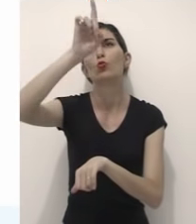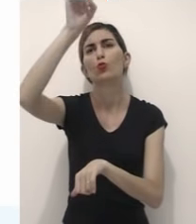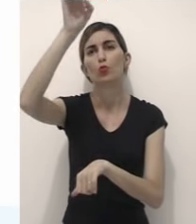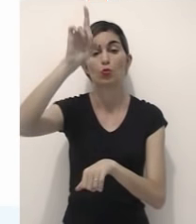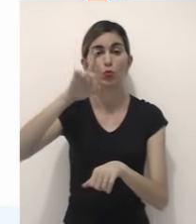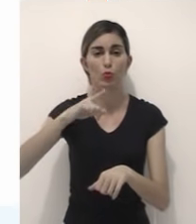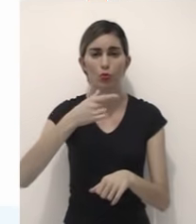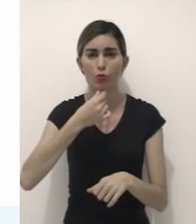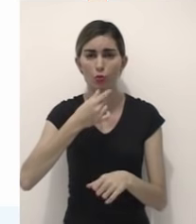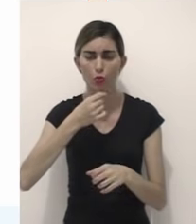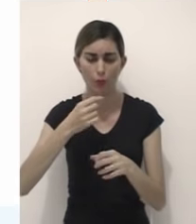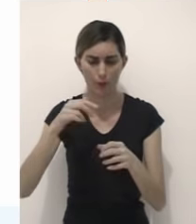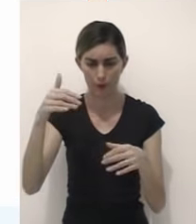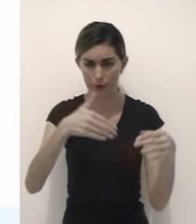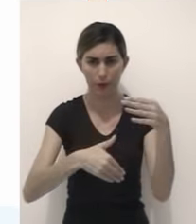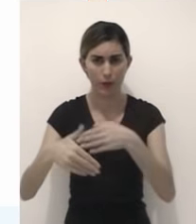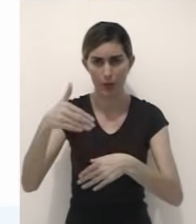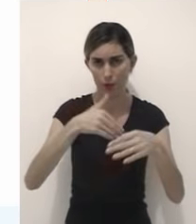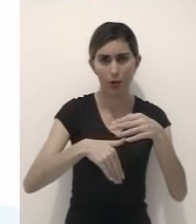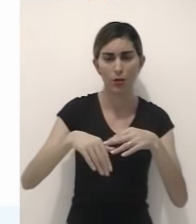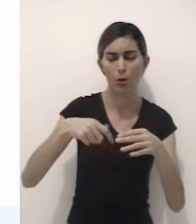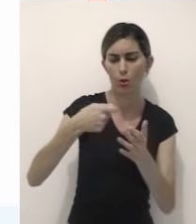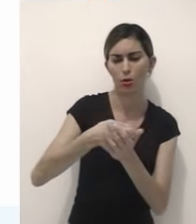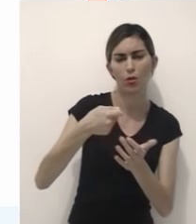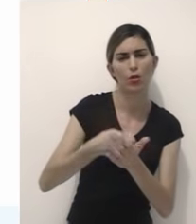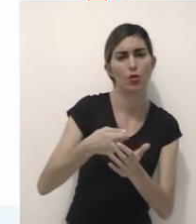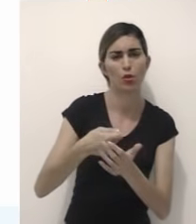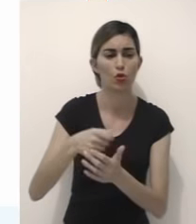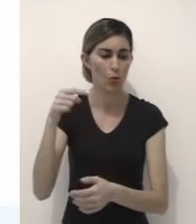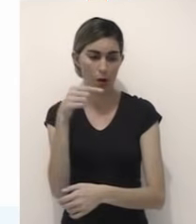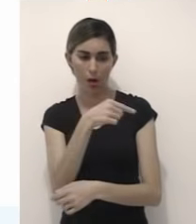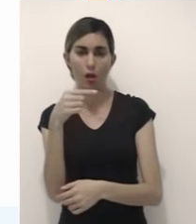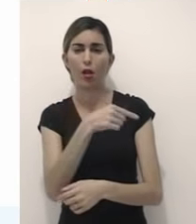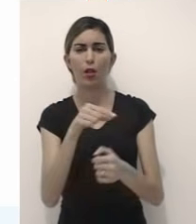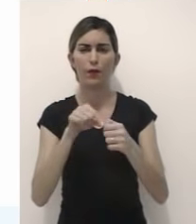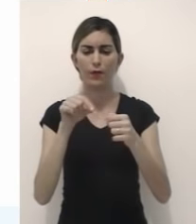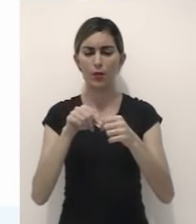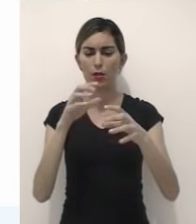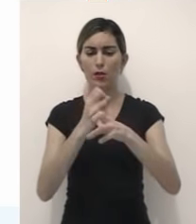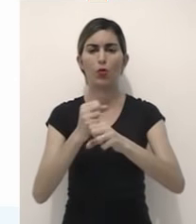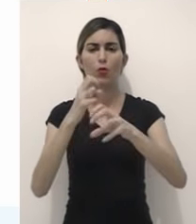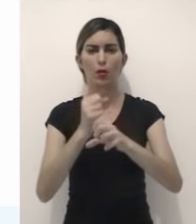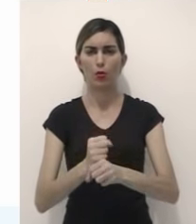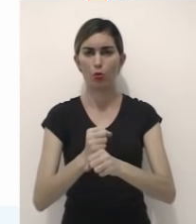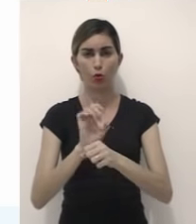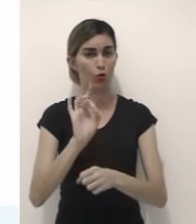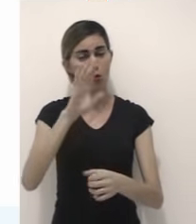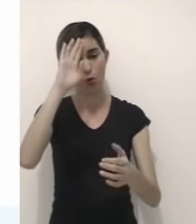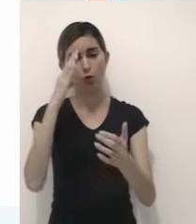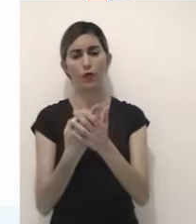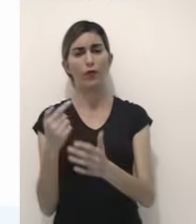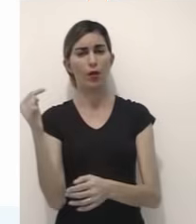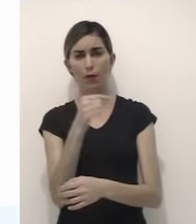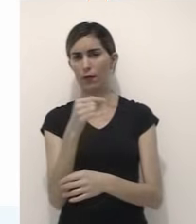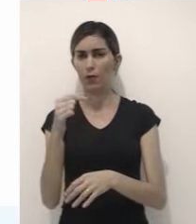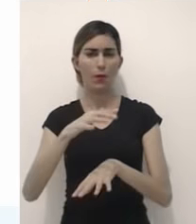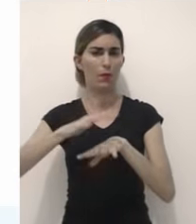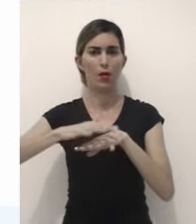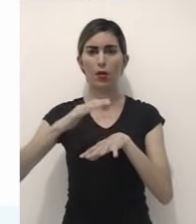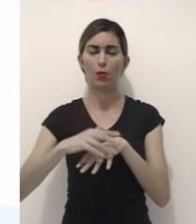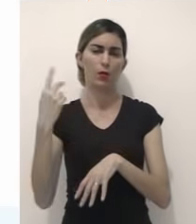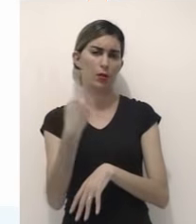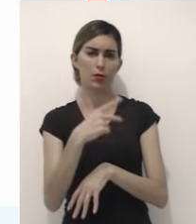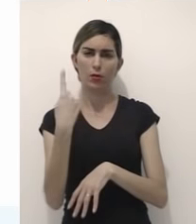foguete. O astronauta que participou da missão exigiu que fosse ela que fizesse esse cálculo. Ele só confiava